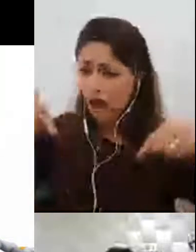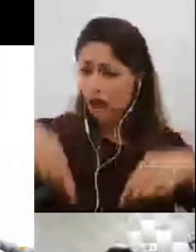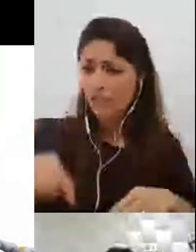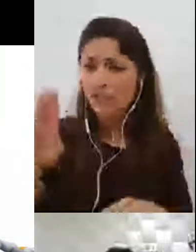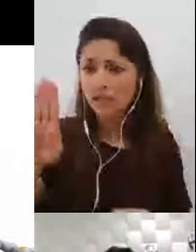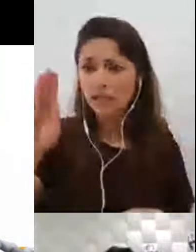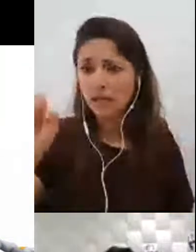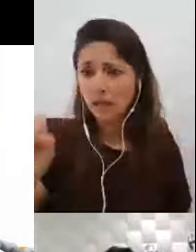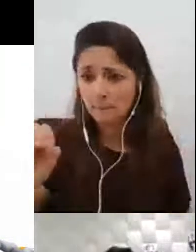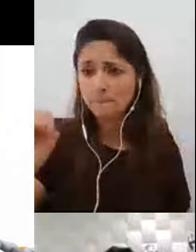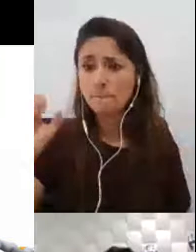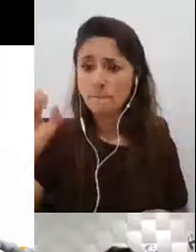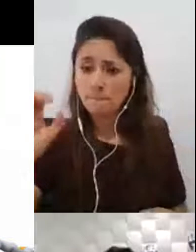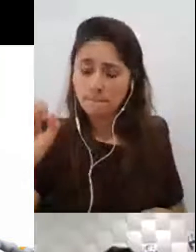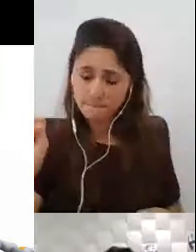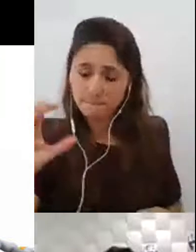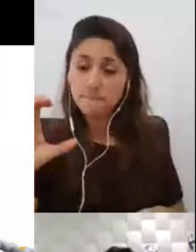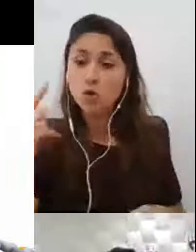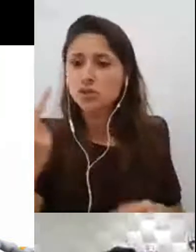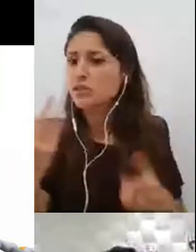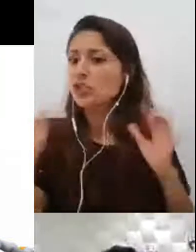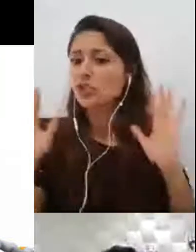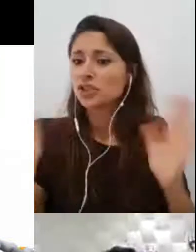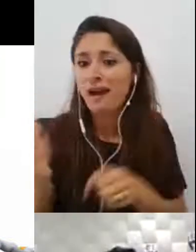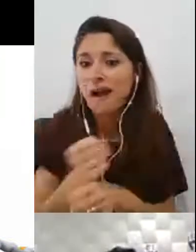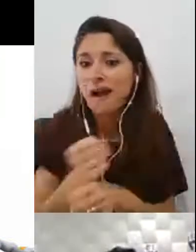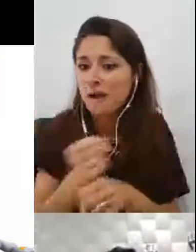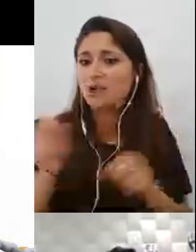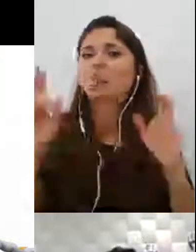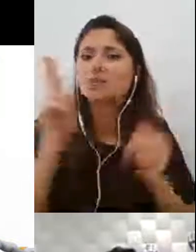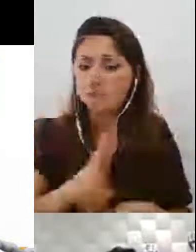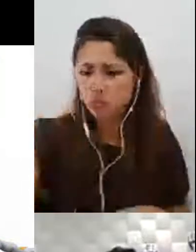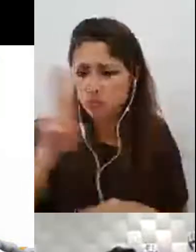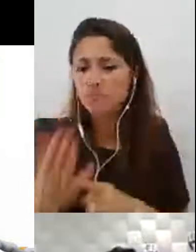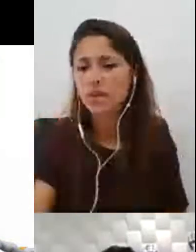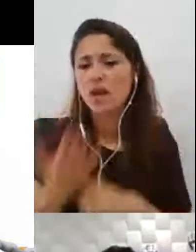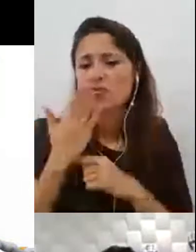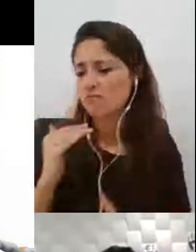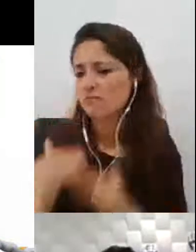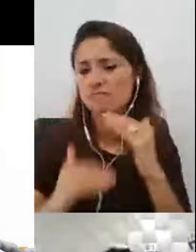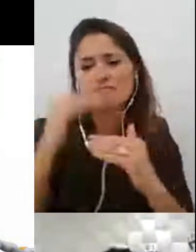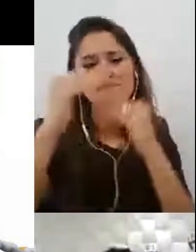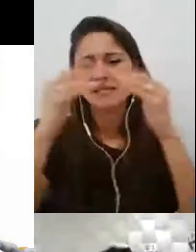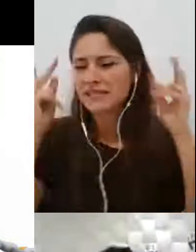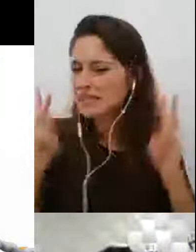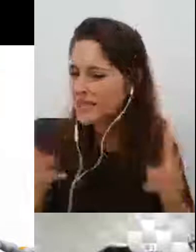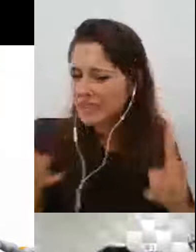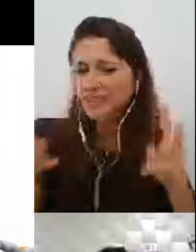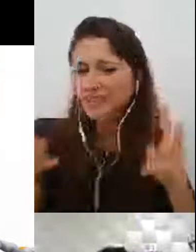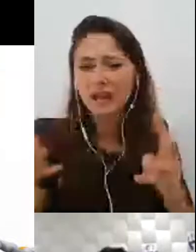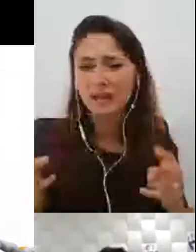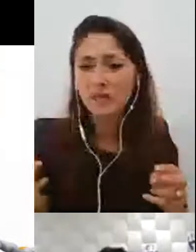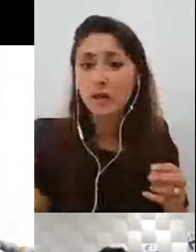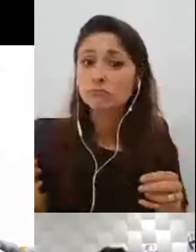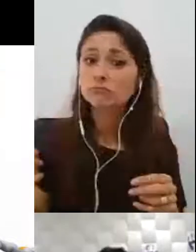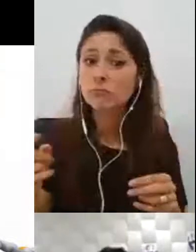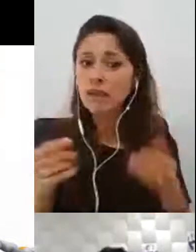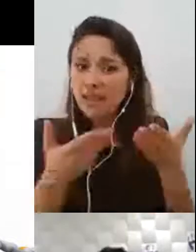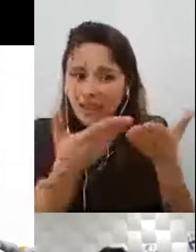um desafio e um trabalho contínuo para o nosso aprendizado e melhoria contínua, a gente aplicando